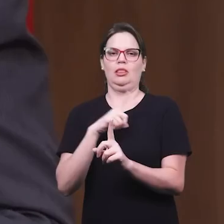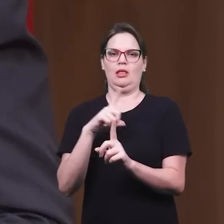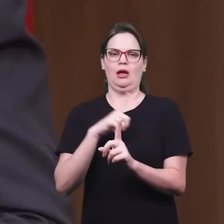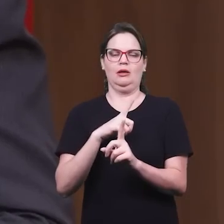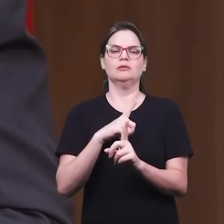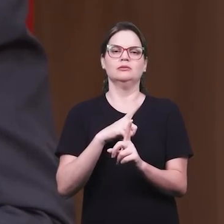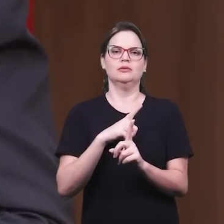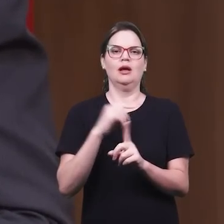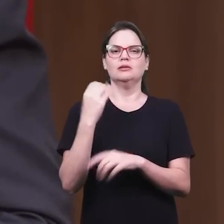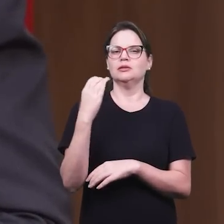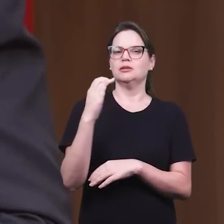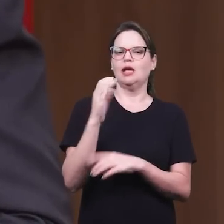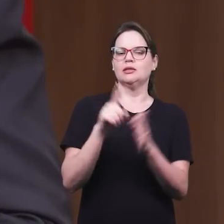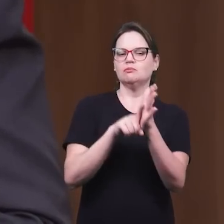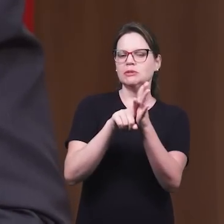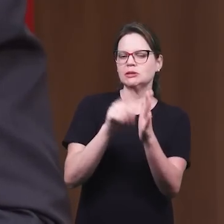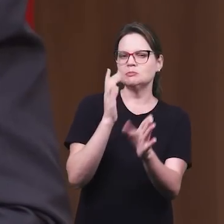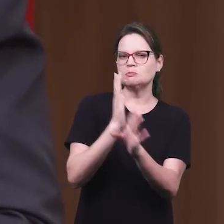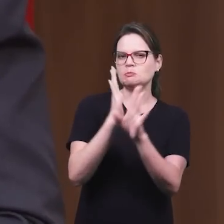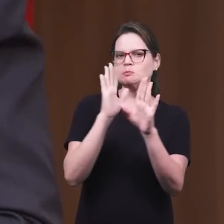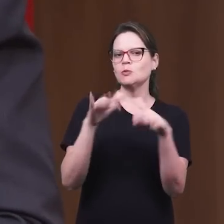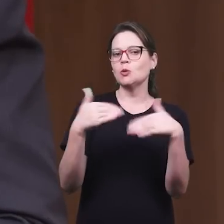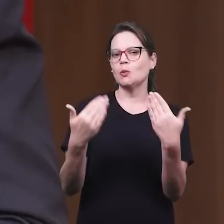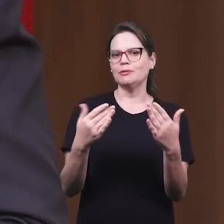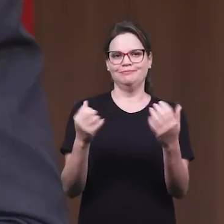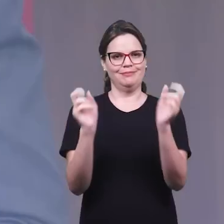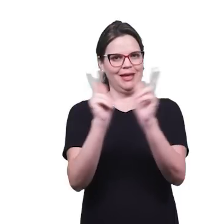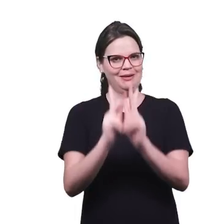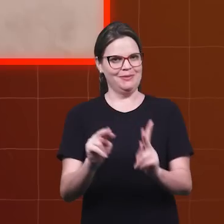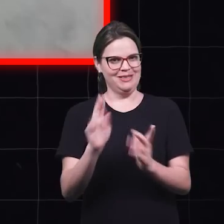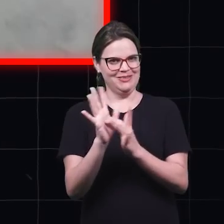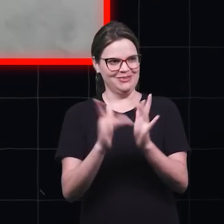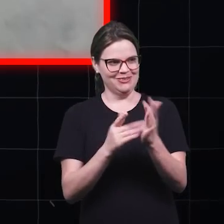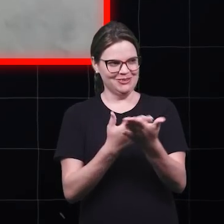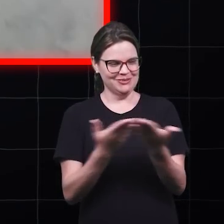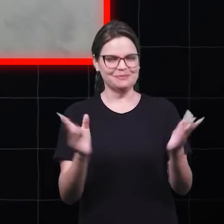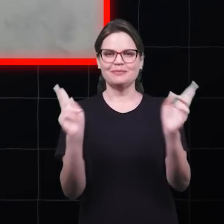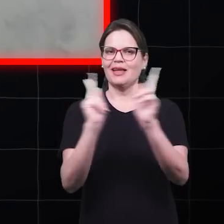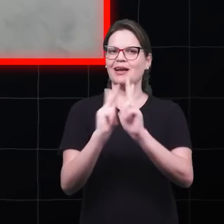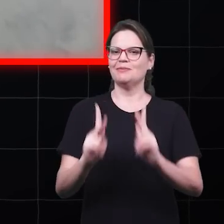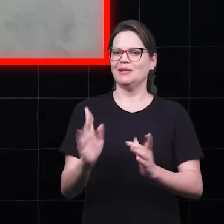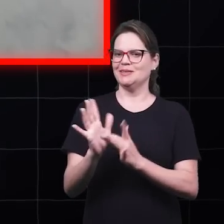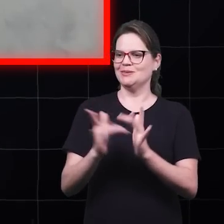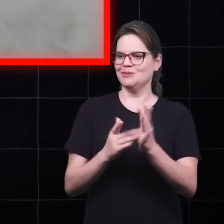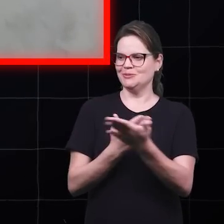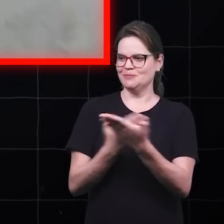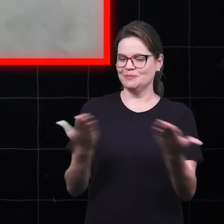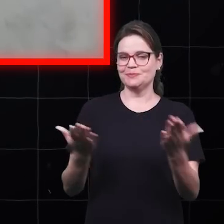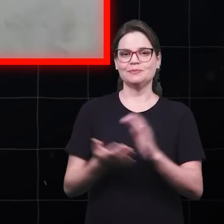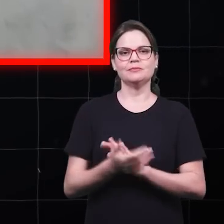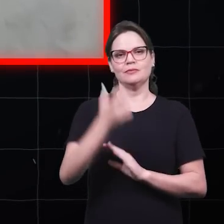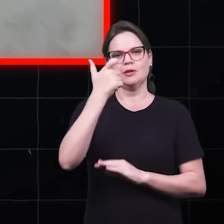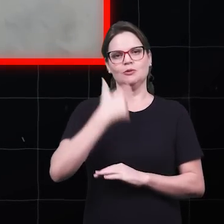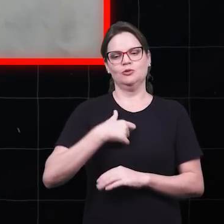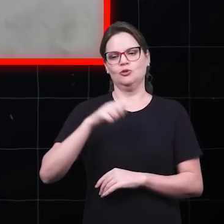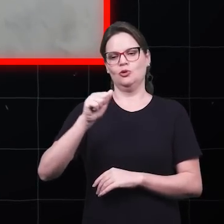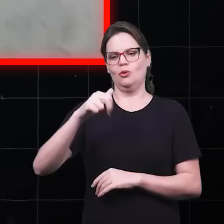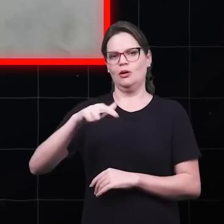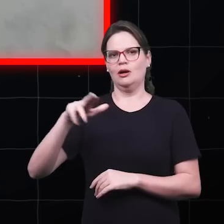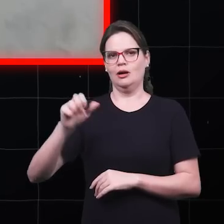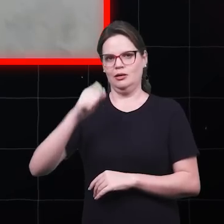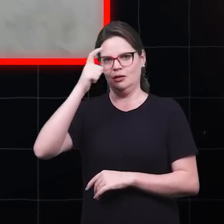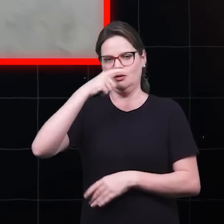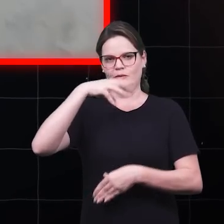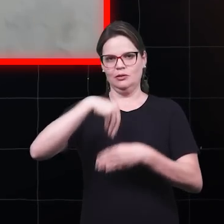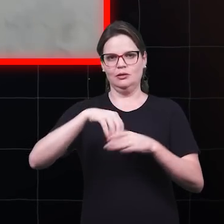ela conhece e trabalha. A paz do Senhor, doutora Ana. A paz do Senhor Jesus a todos. Me chamo Ana Peixoto,